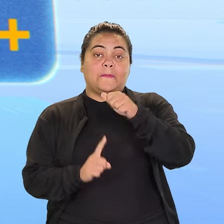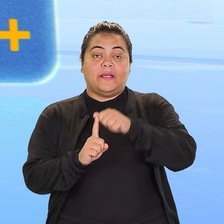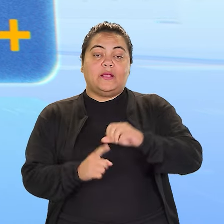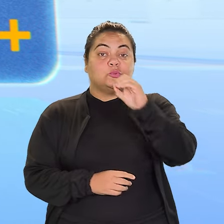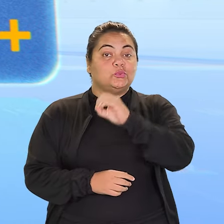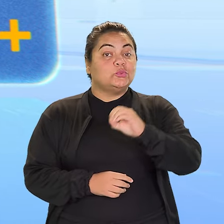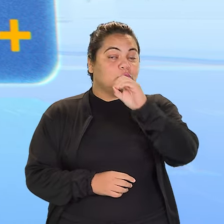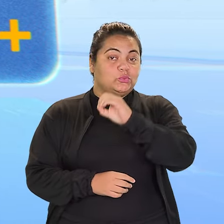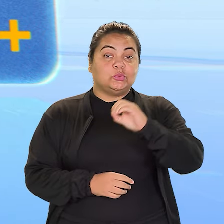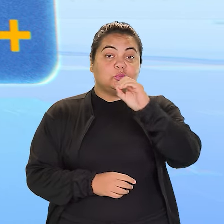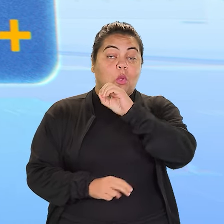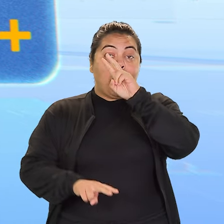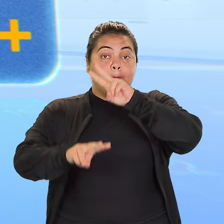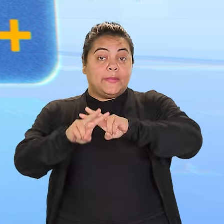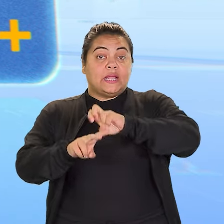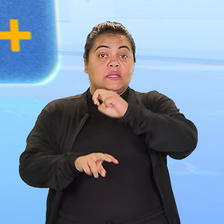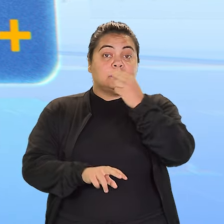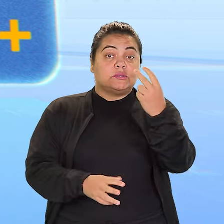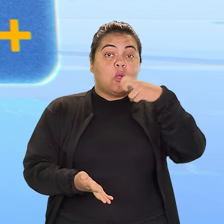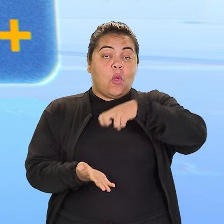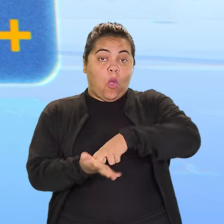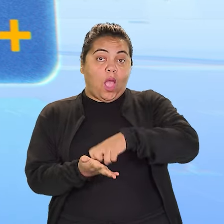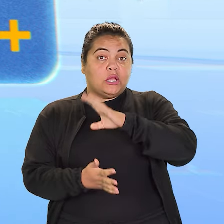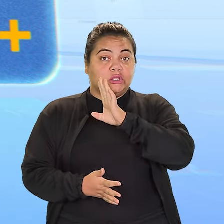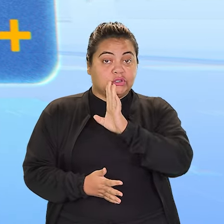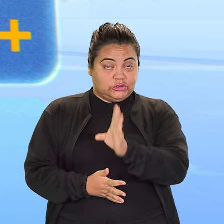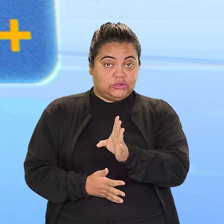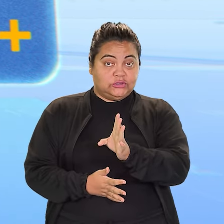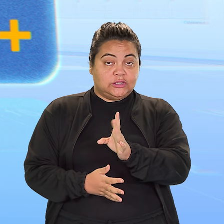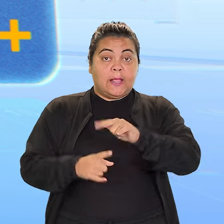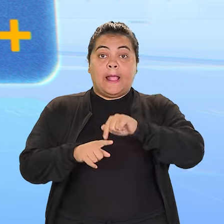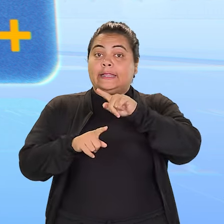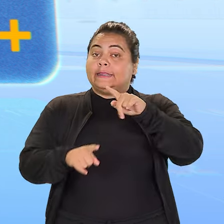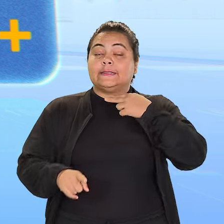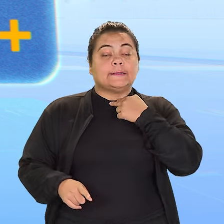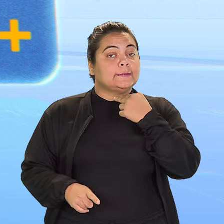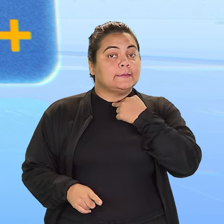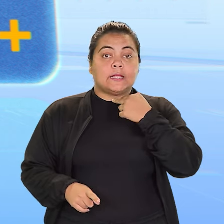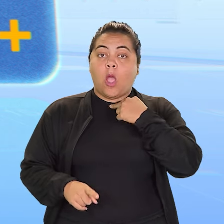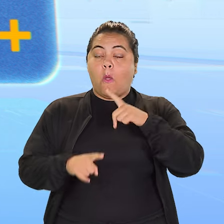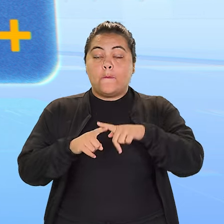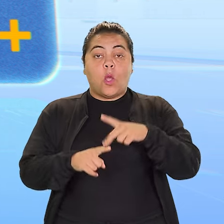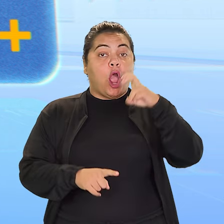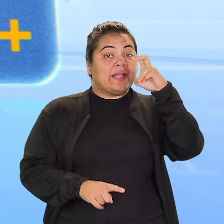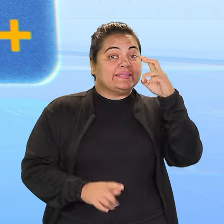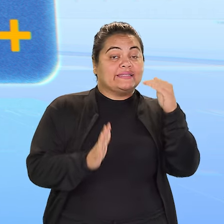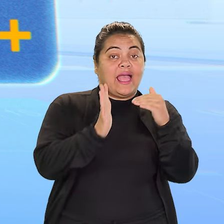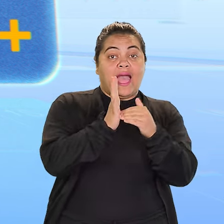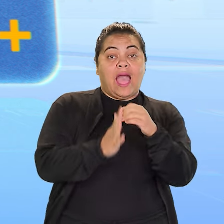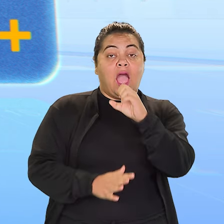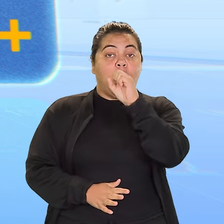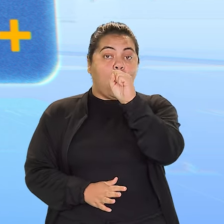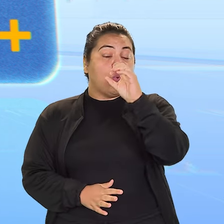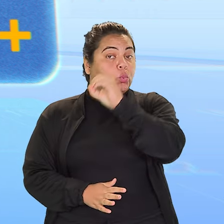1º de outubro. A prisão ou detenção de eleitoras e eleitores está proibida entre os dias